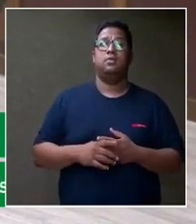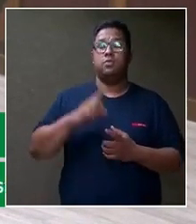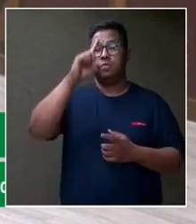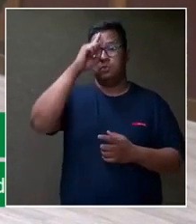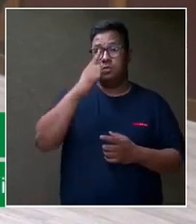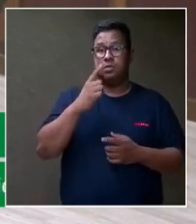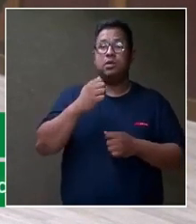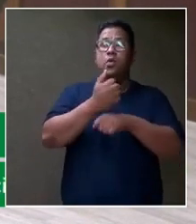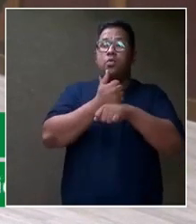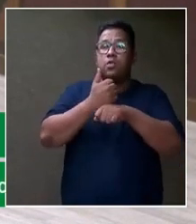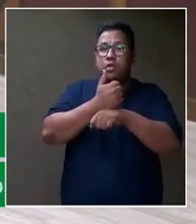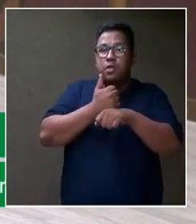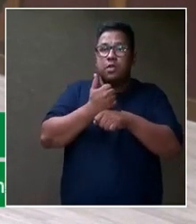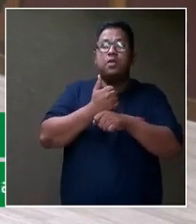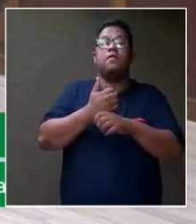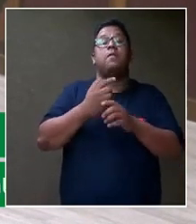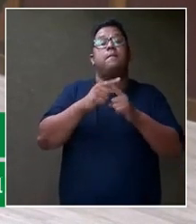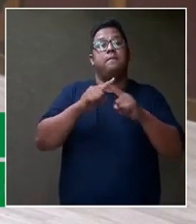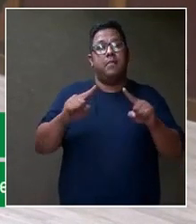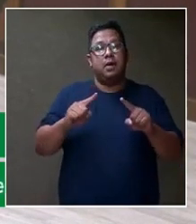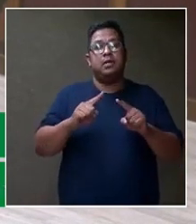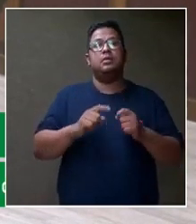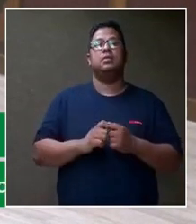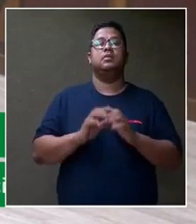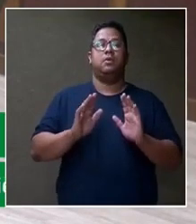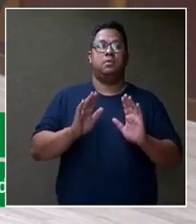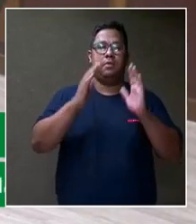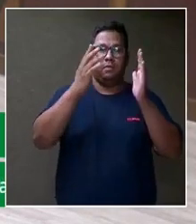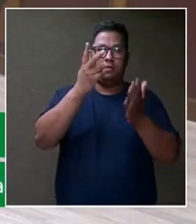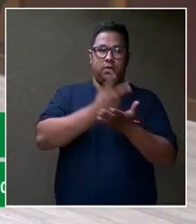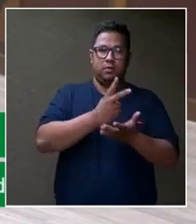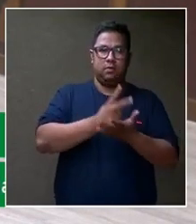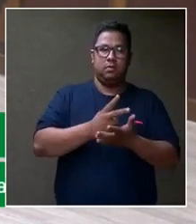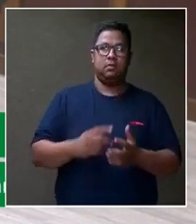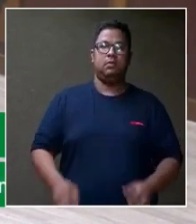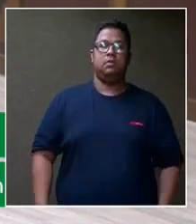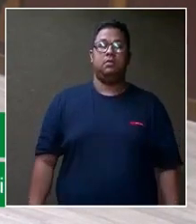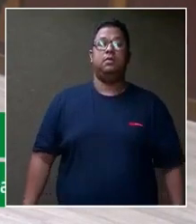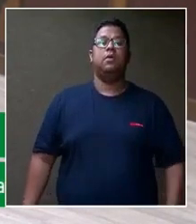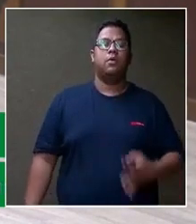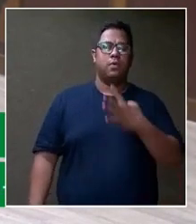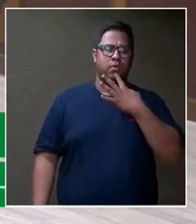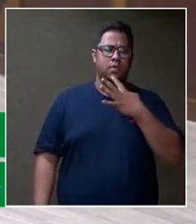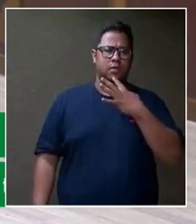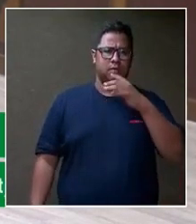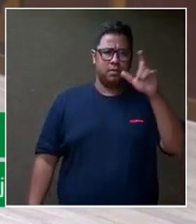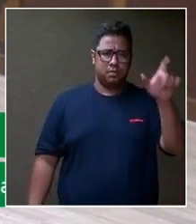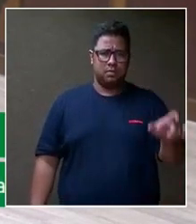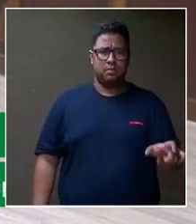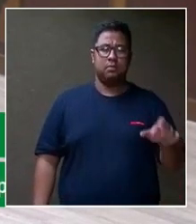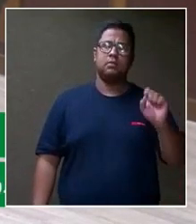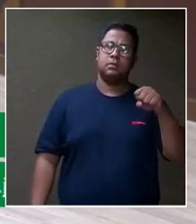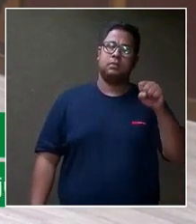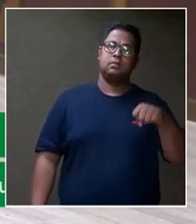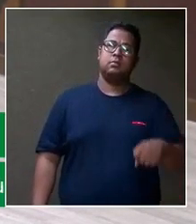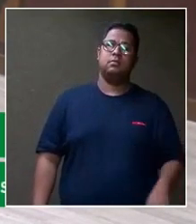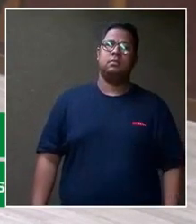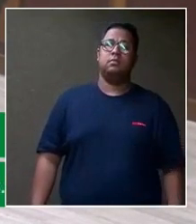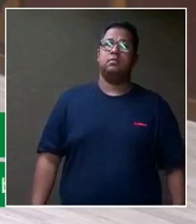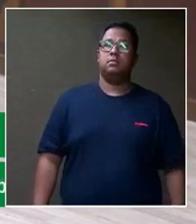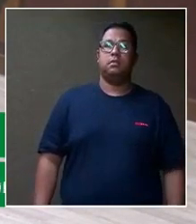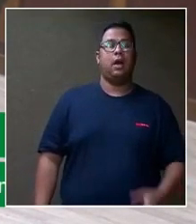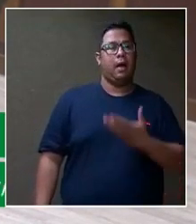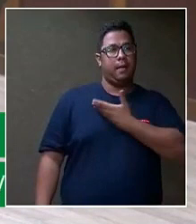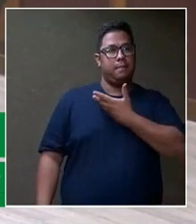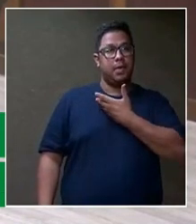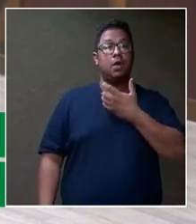tipo, o nível do relacionamento, mas ele estava numa festa que eu estava no dia. Mas a senhora conhecia o São Rafael? Sim. Amiga dele? Não,